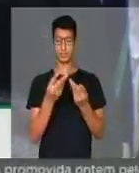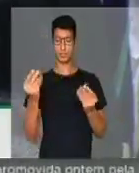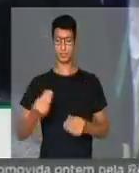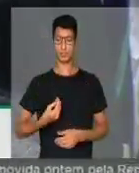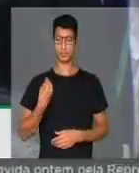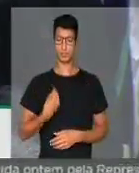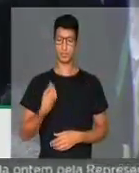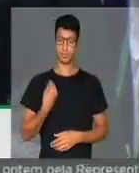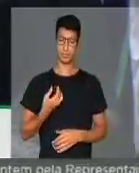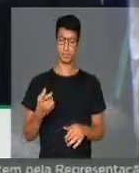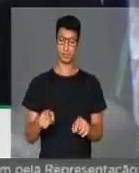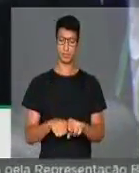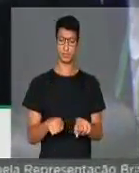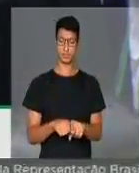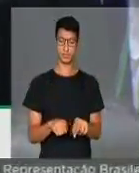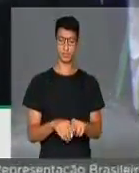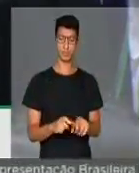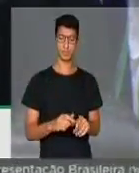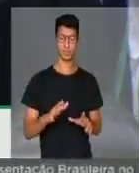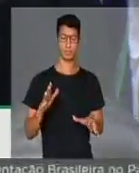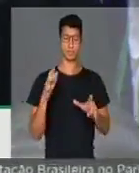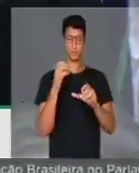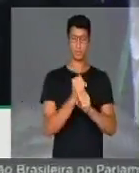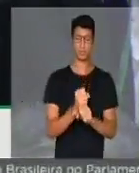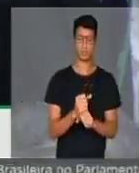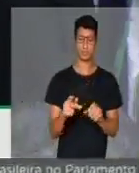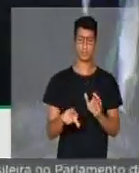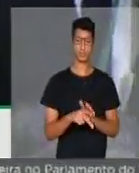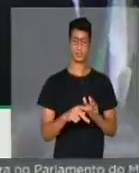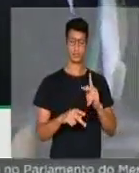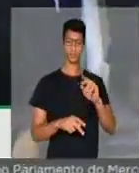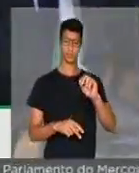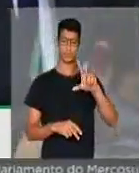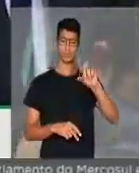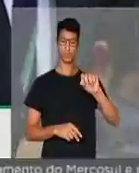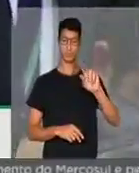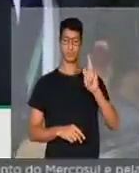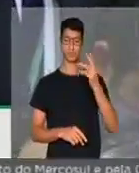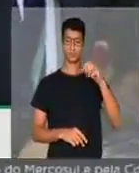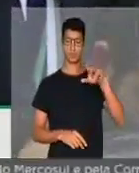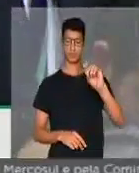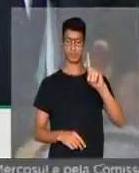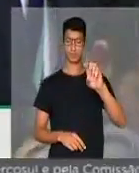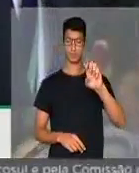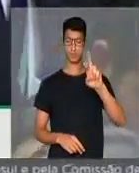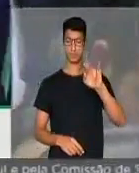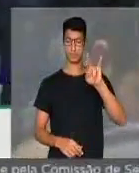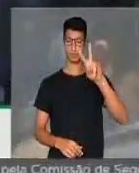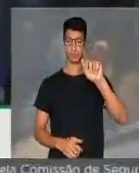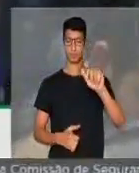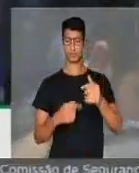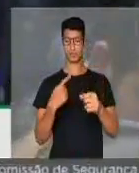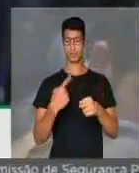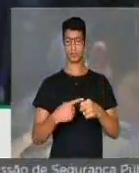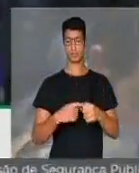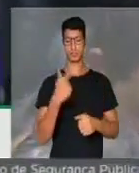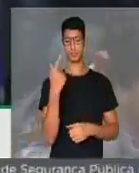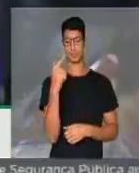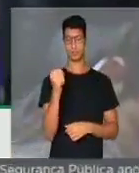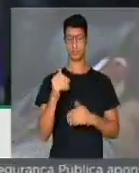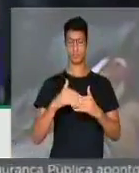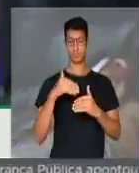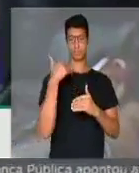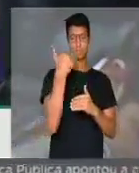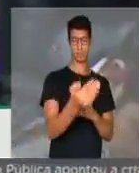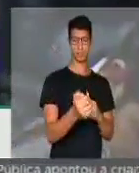de vida e também a consolidação do polo de hemoderivados na cidade de Goiânia, na divisa